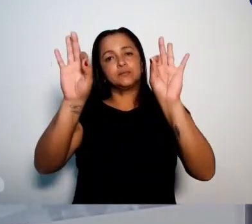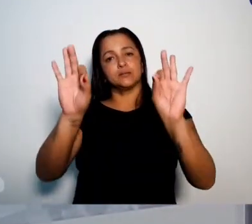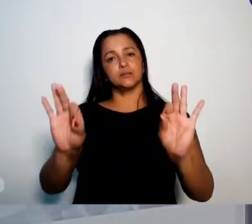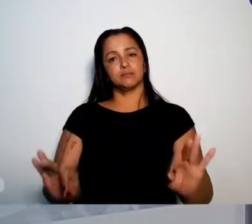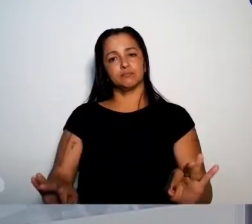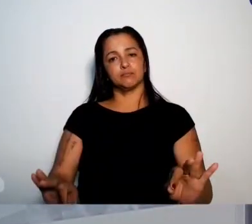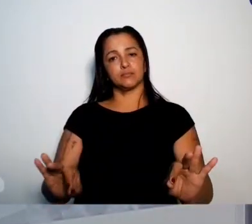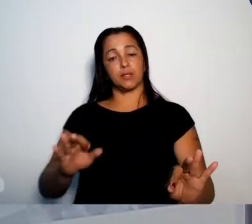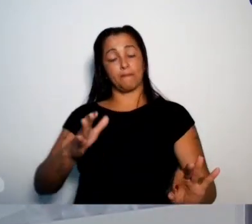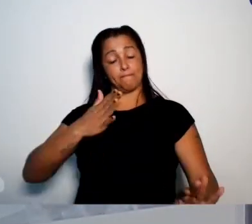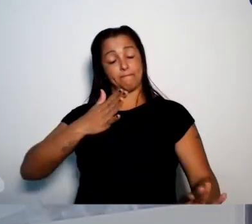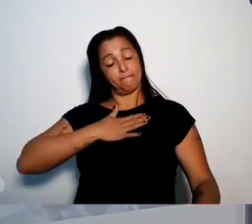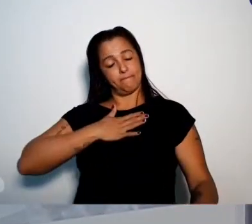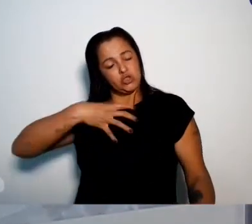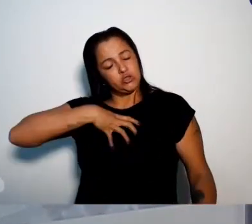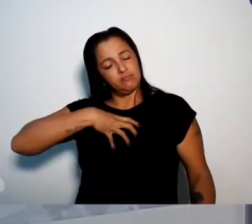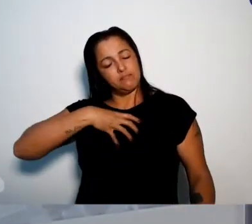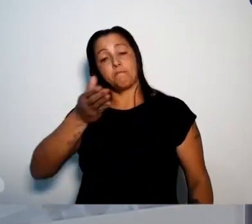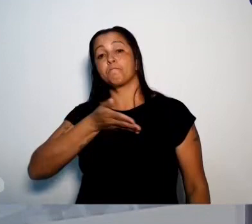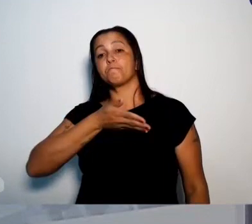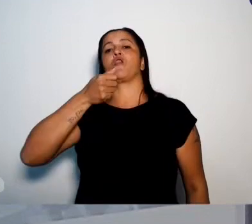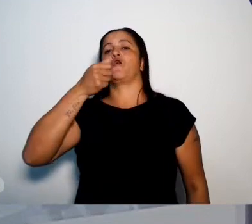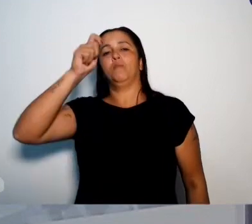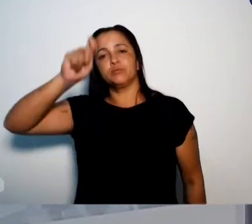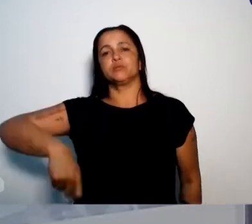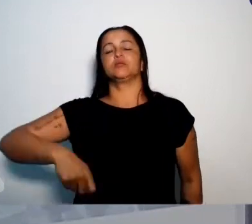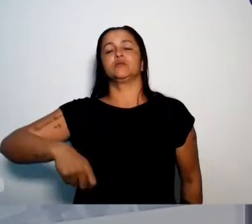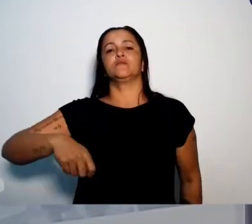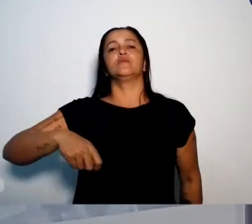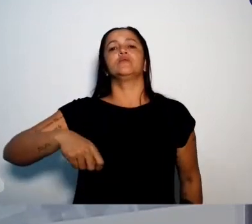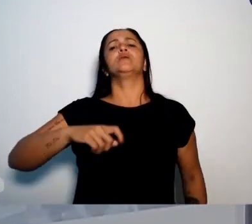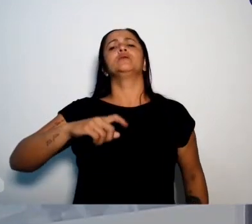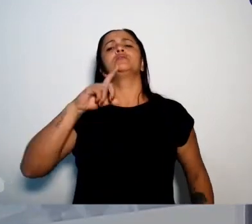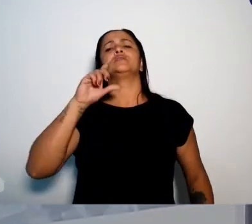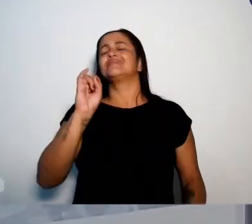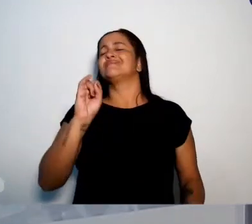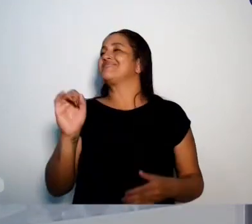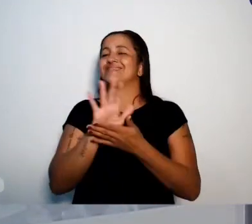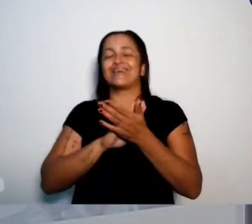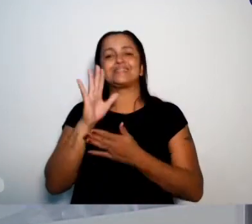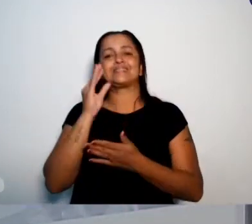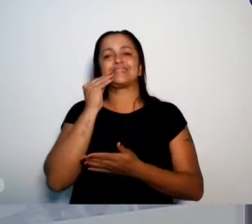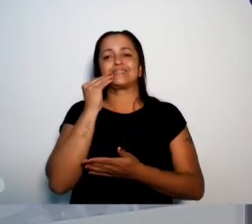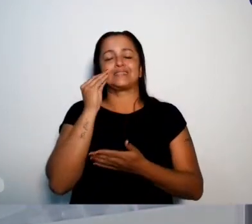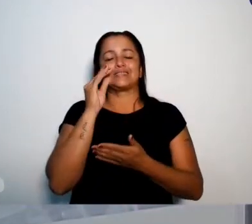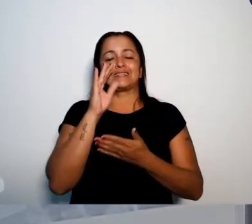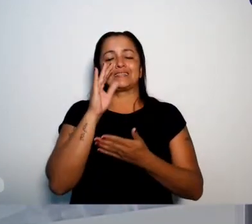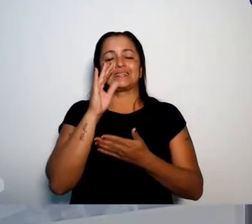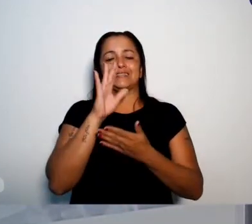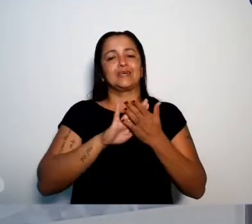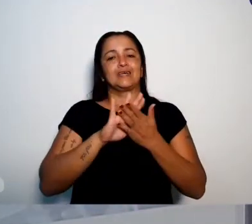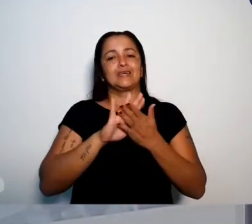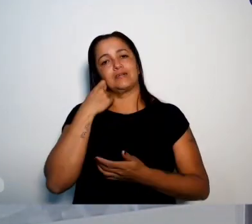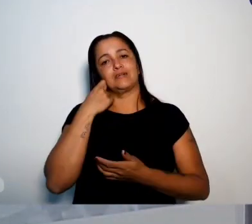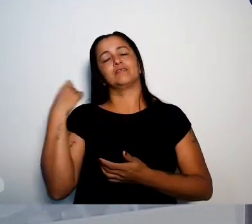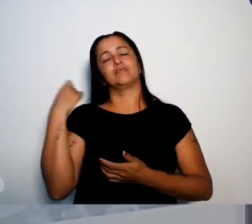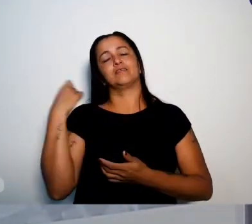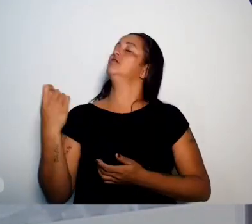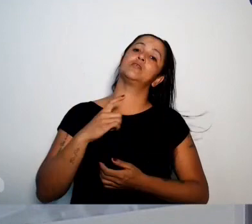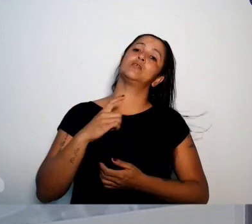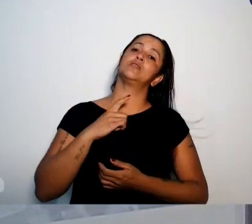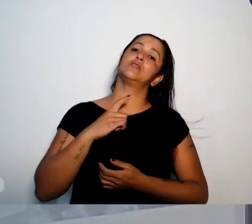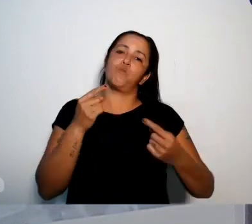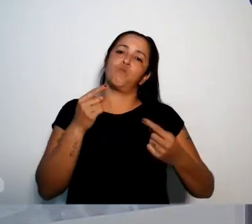forma possível, sem tentar, de maneira alguma, fazer politicagem. Então,